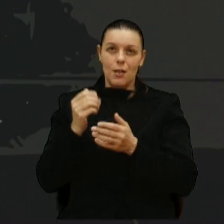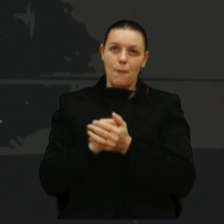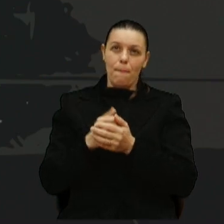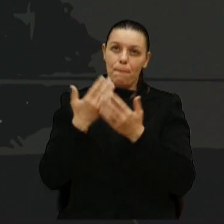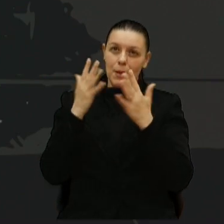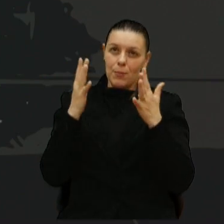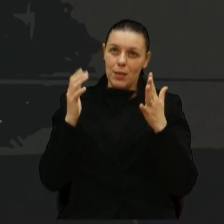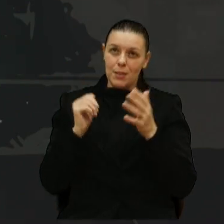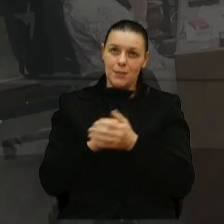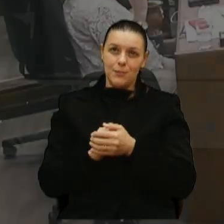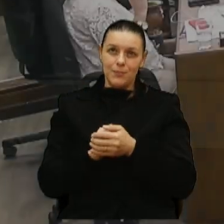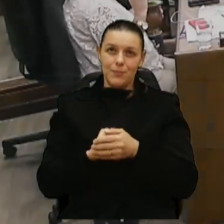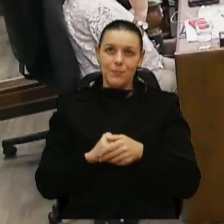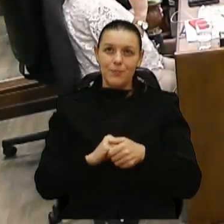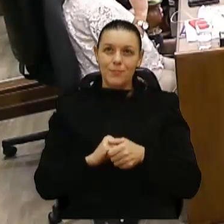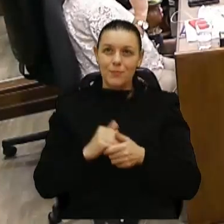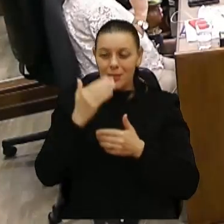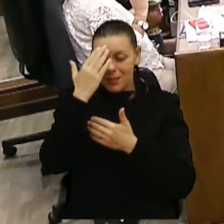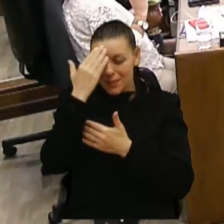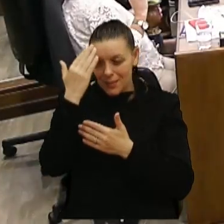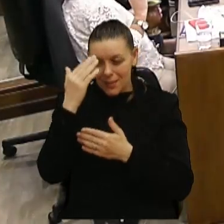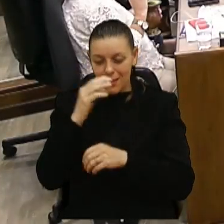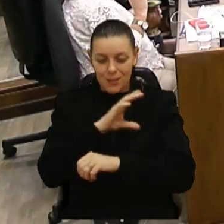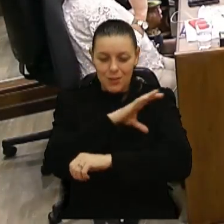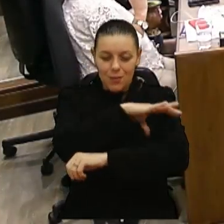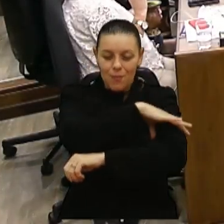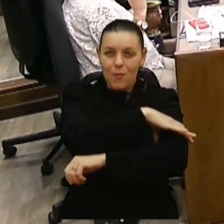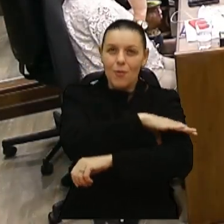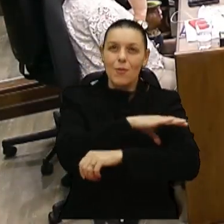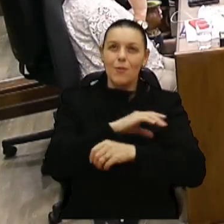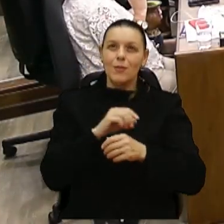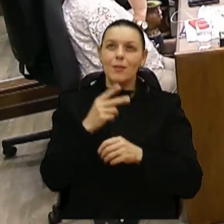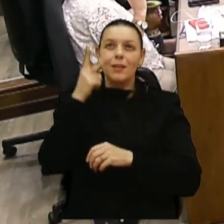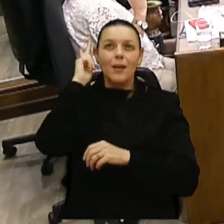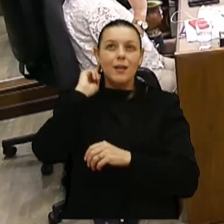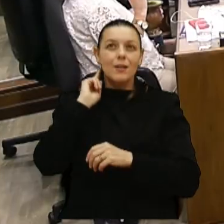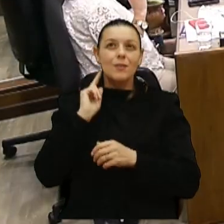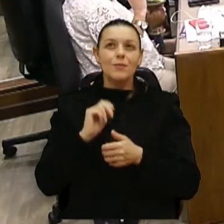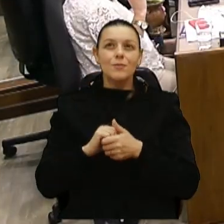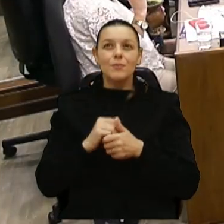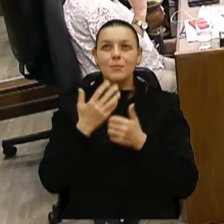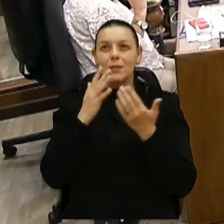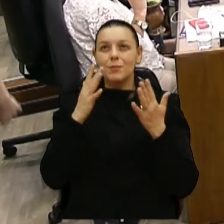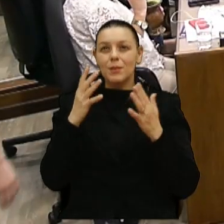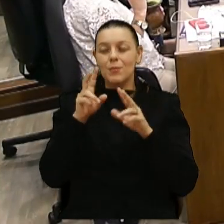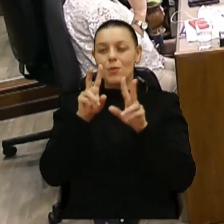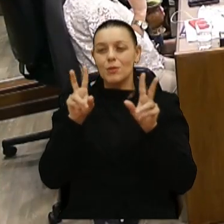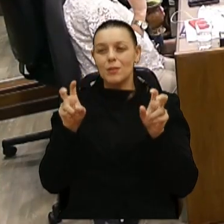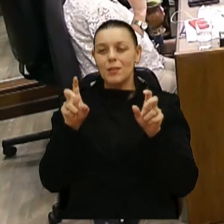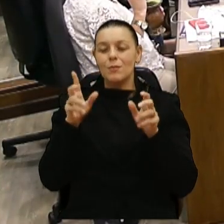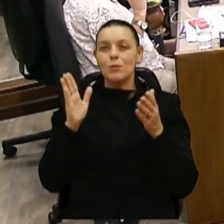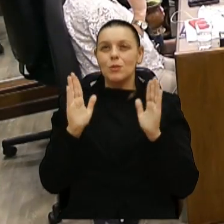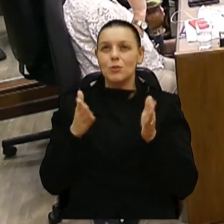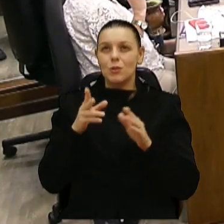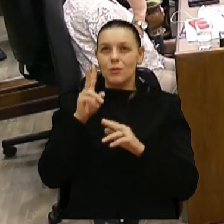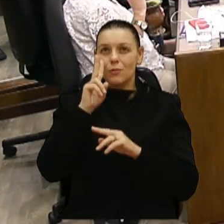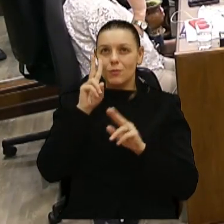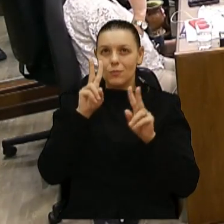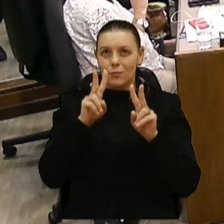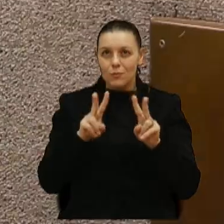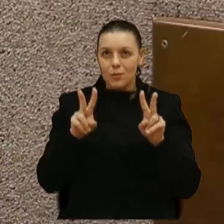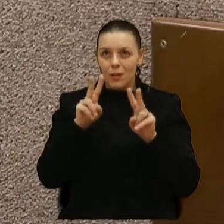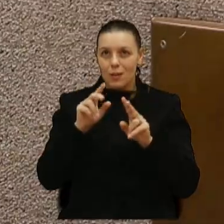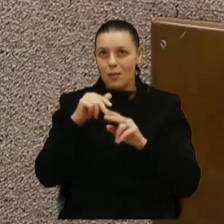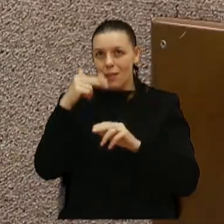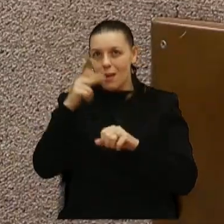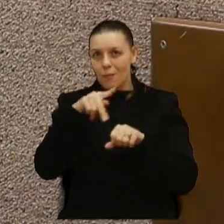Parabéns pelo tempo. Uma parte, vereadora. Obrigado, vereador Capitão Ramon. Vereador Iago. Parabéns pelo tema. A gente vê isso aí sendo feito lá fora